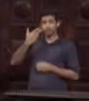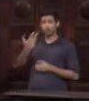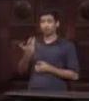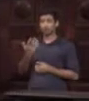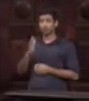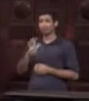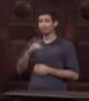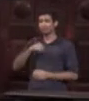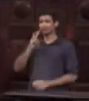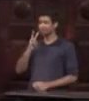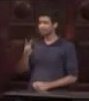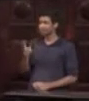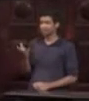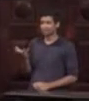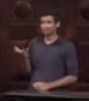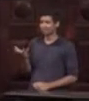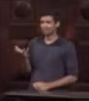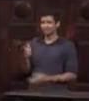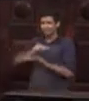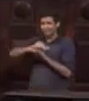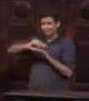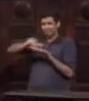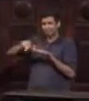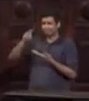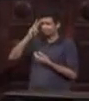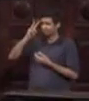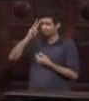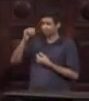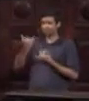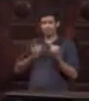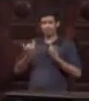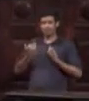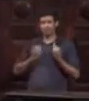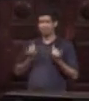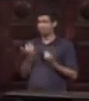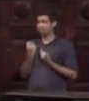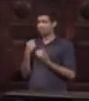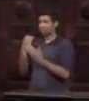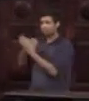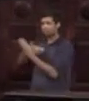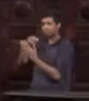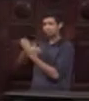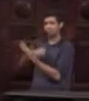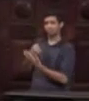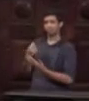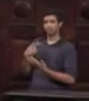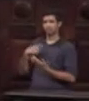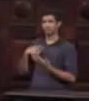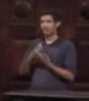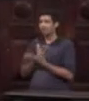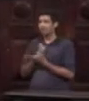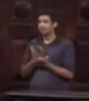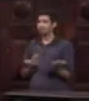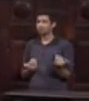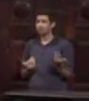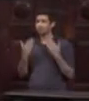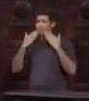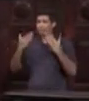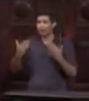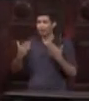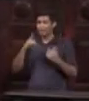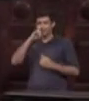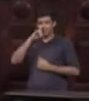visto situações como essas, de espancamento, adolescentes sendo expostos ao